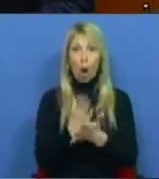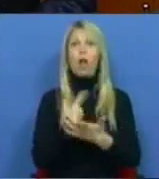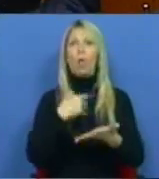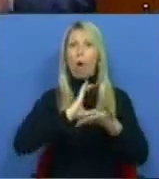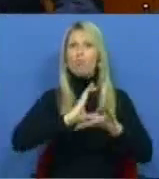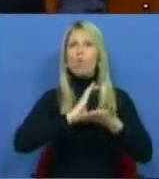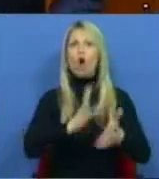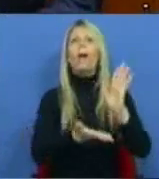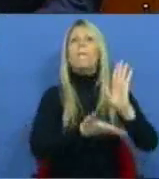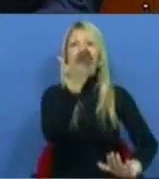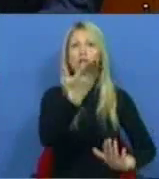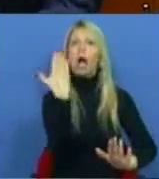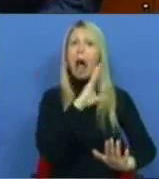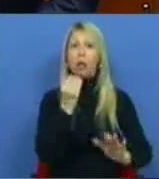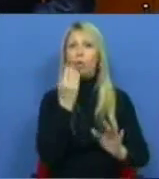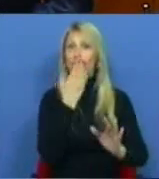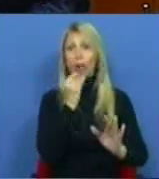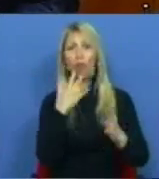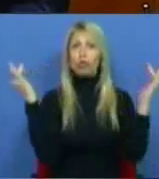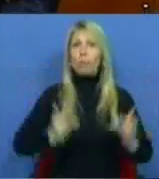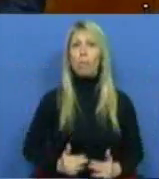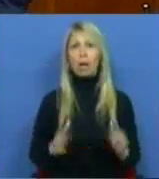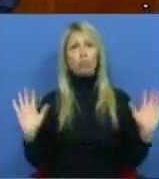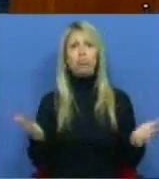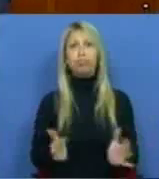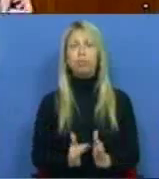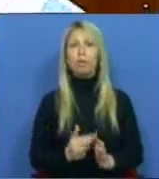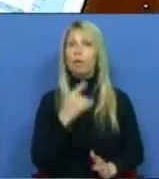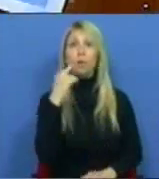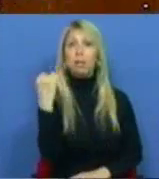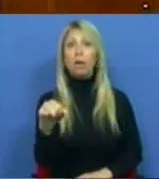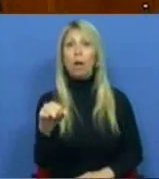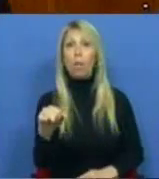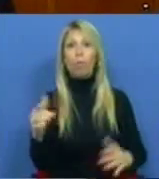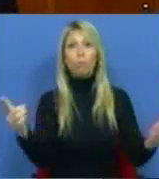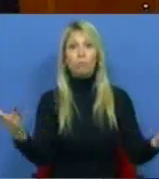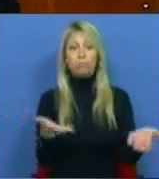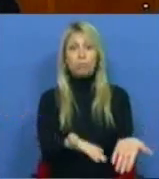mais por terem menos alunos. Dizem que não. Aqui está.